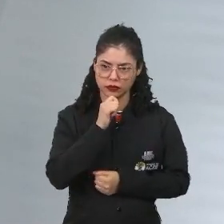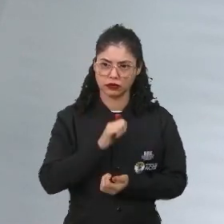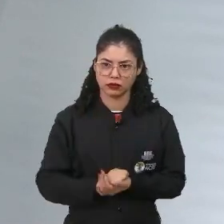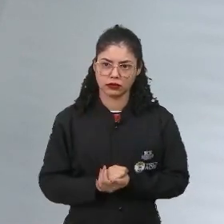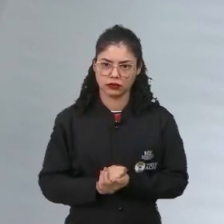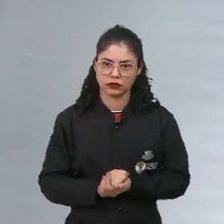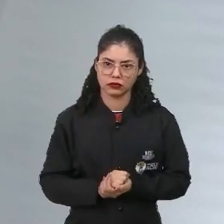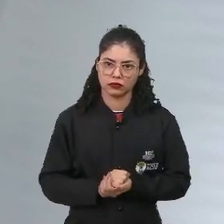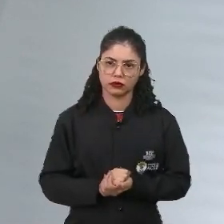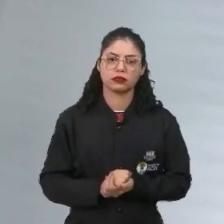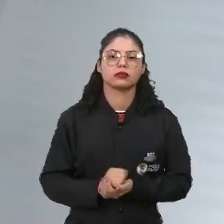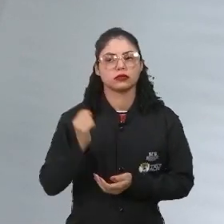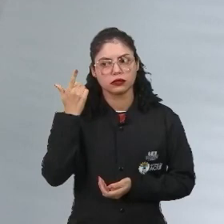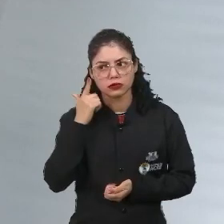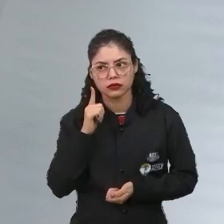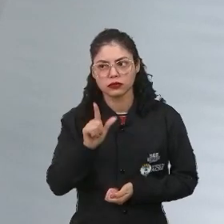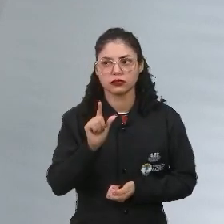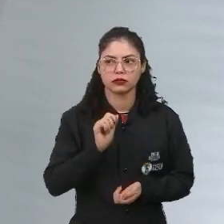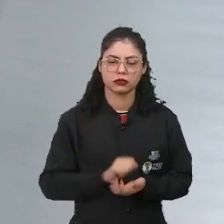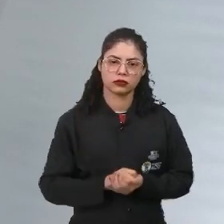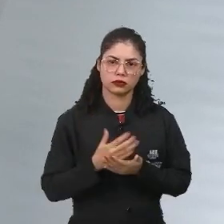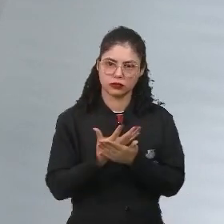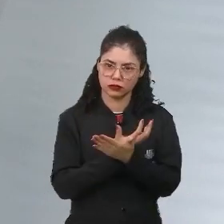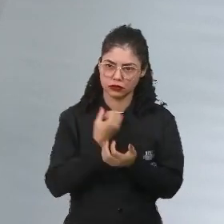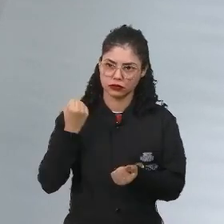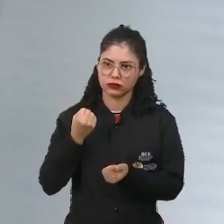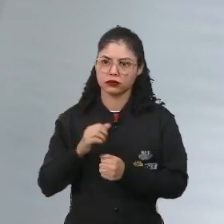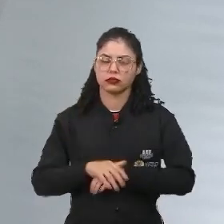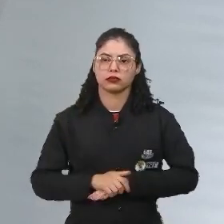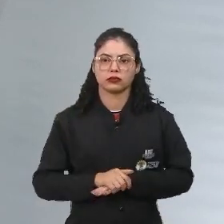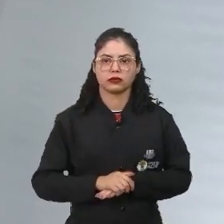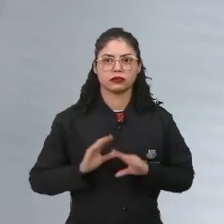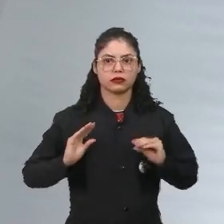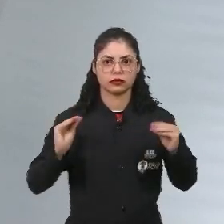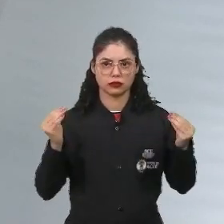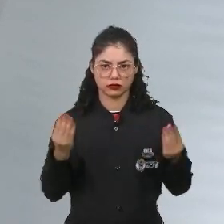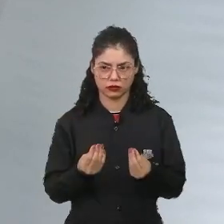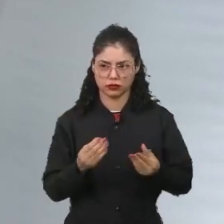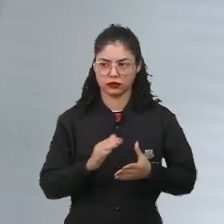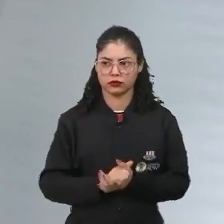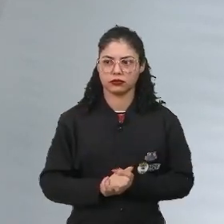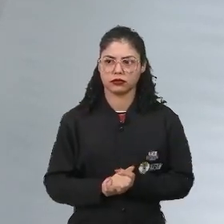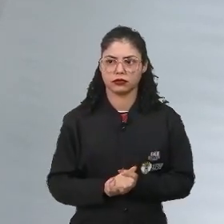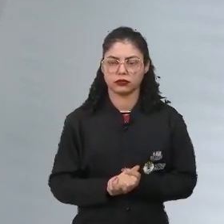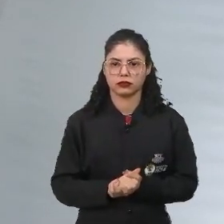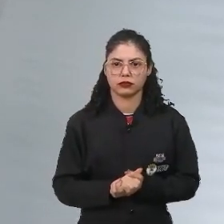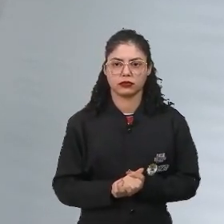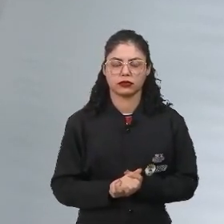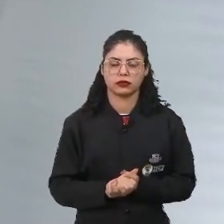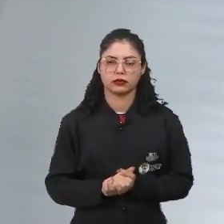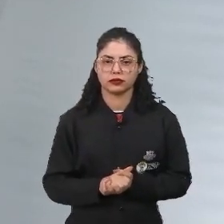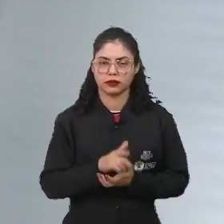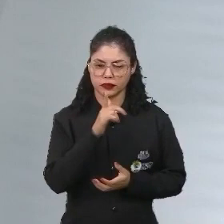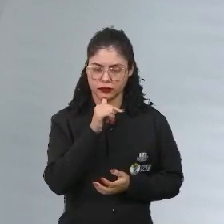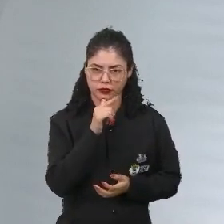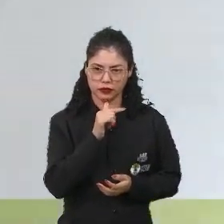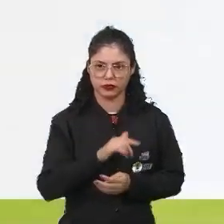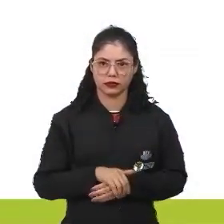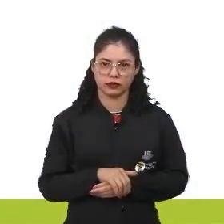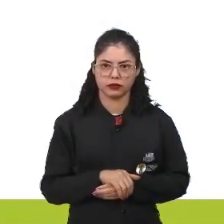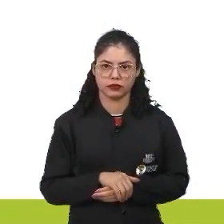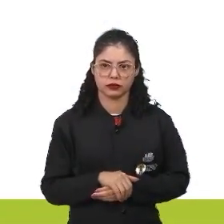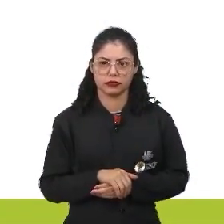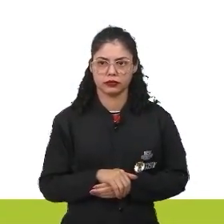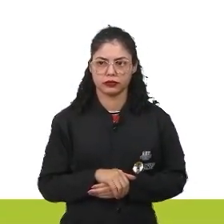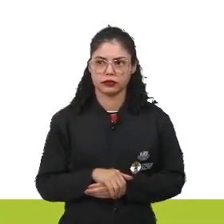eu vou conseguir retirar essas substâncias utilizando, então, o líquido que é a